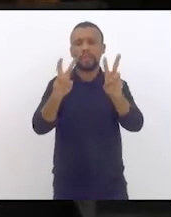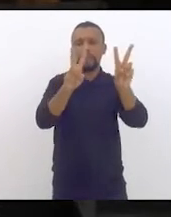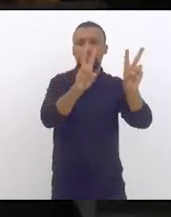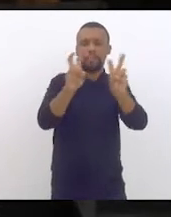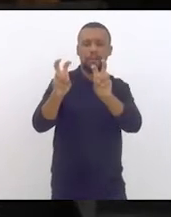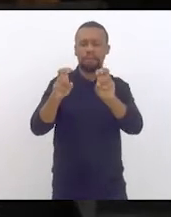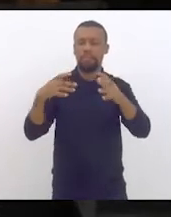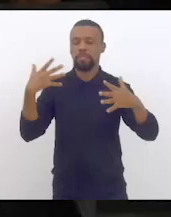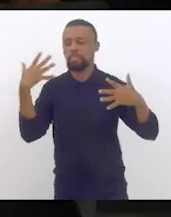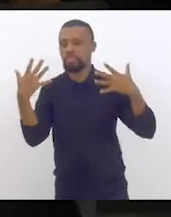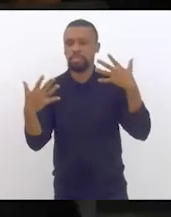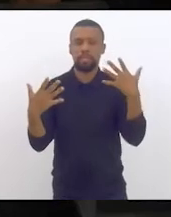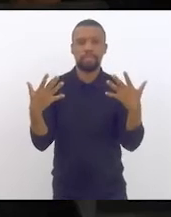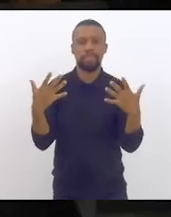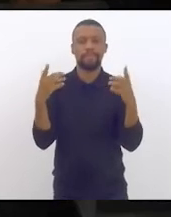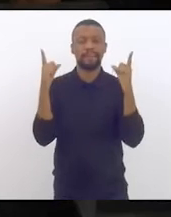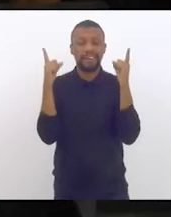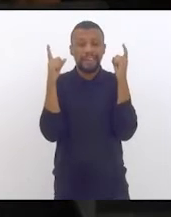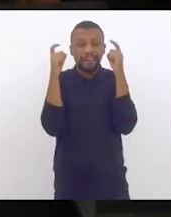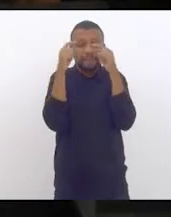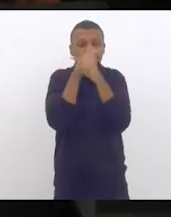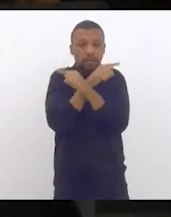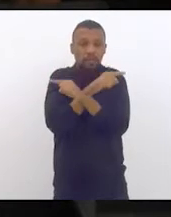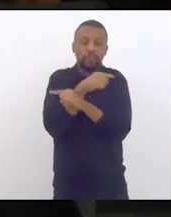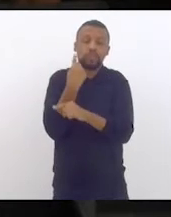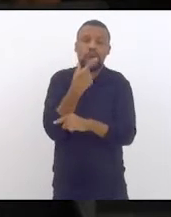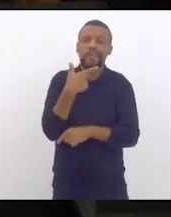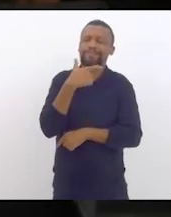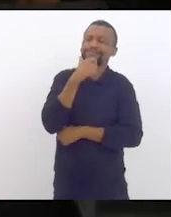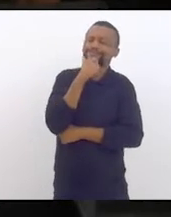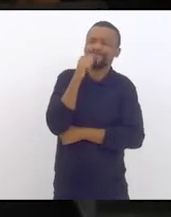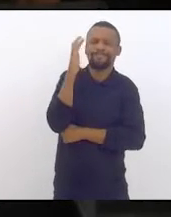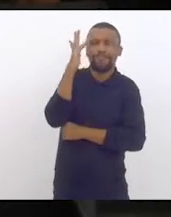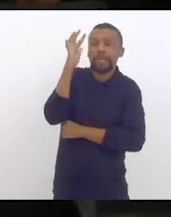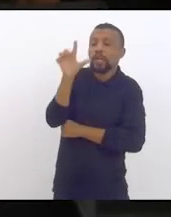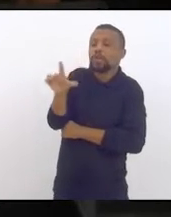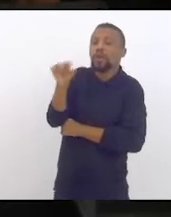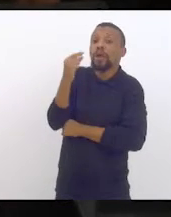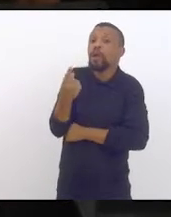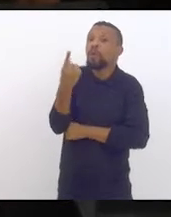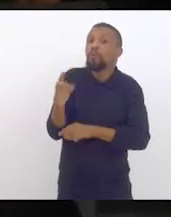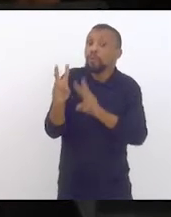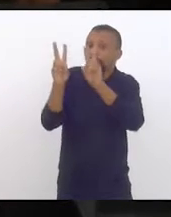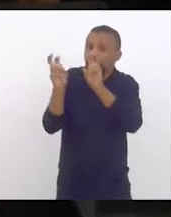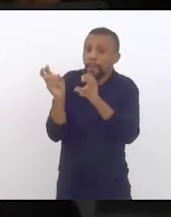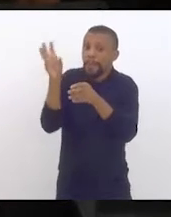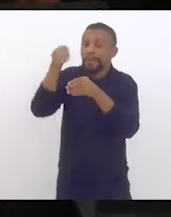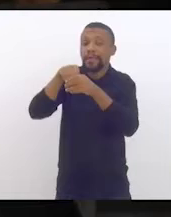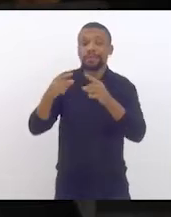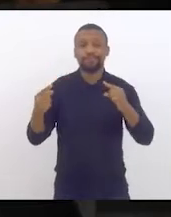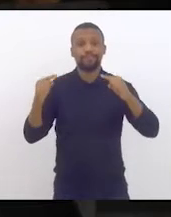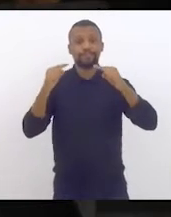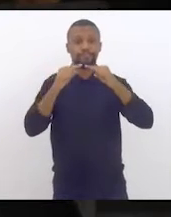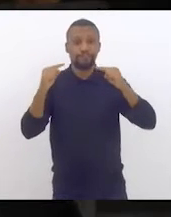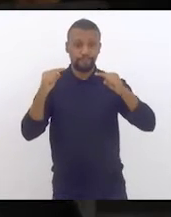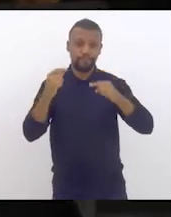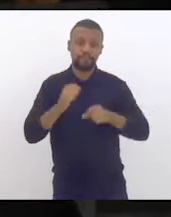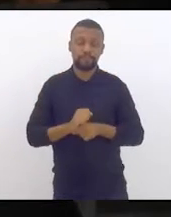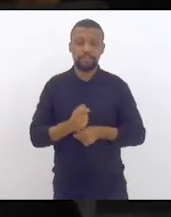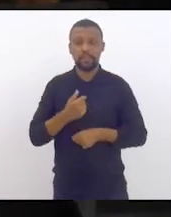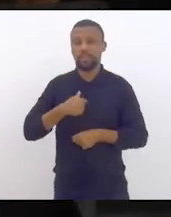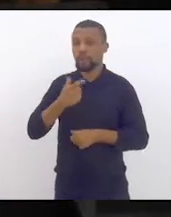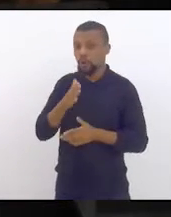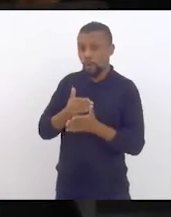até difícil de fazer a seleção de dentro daquilo que eu em